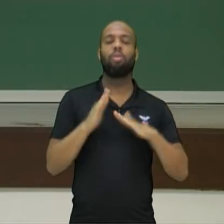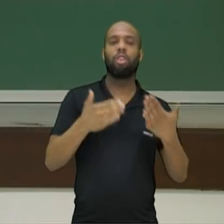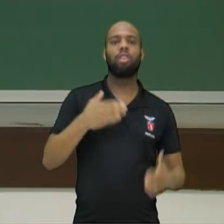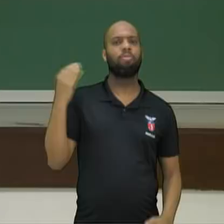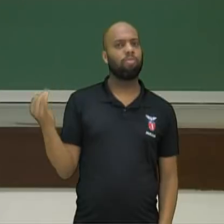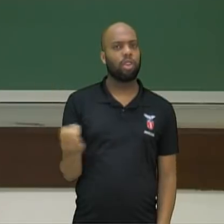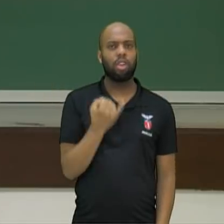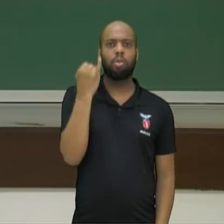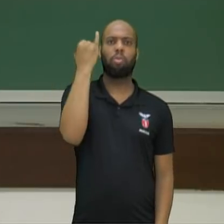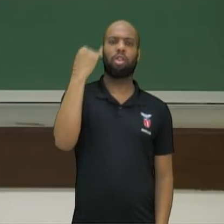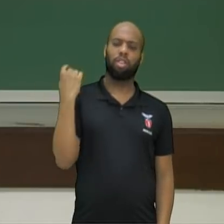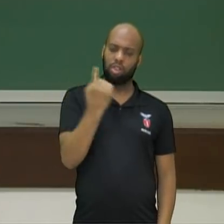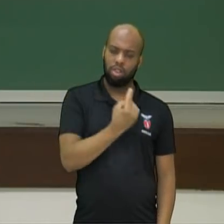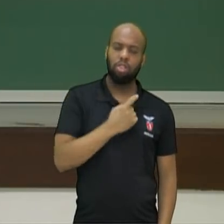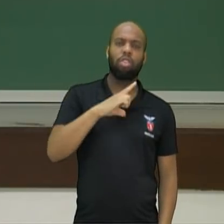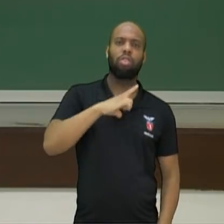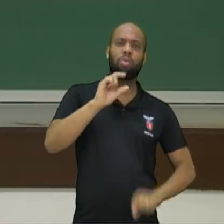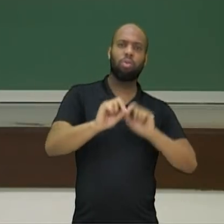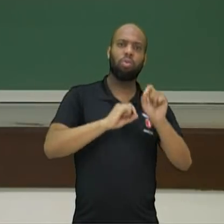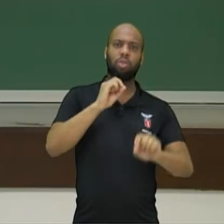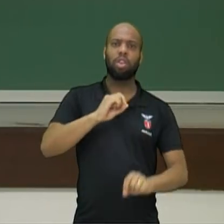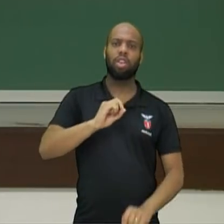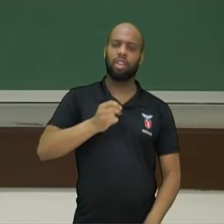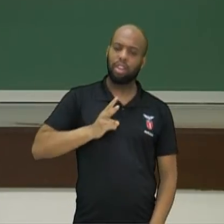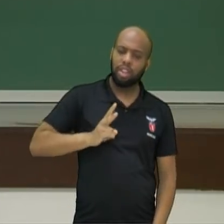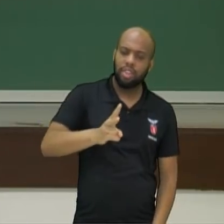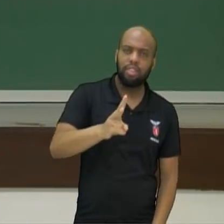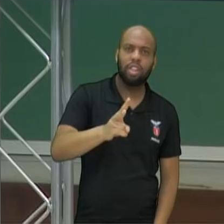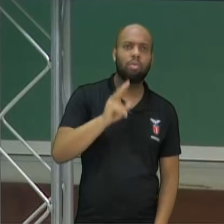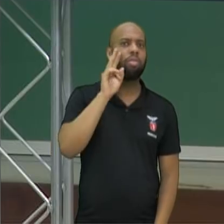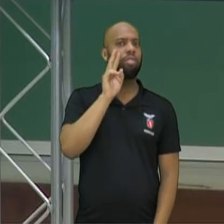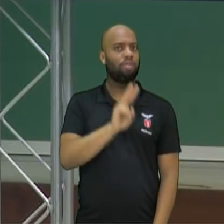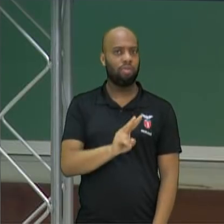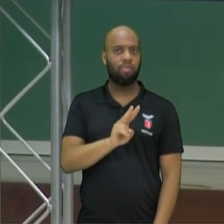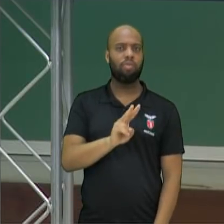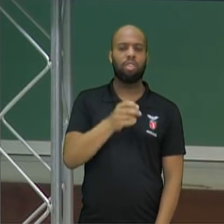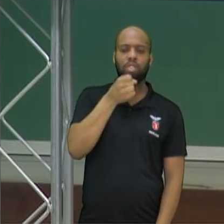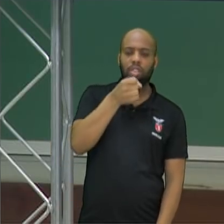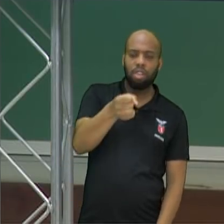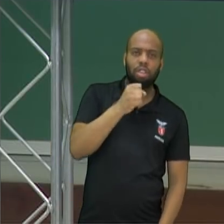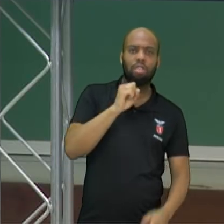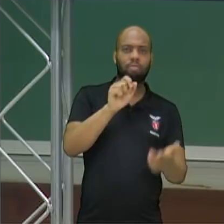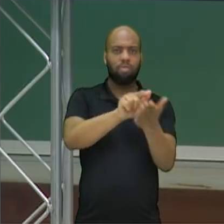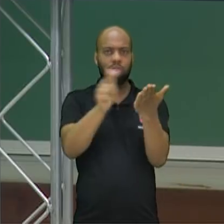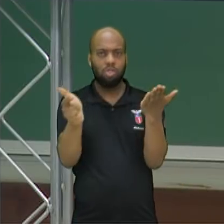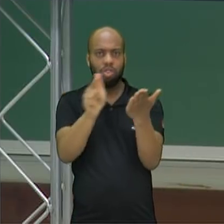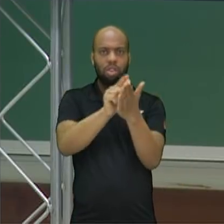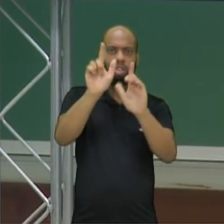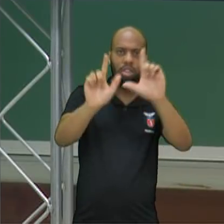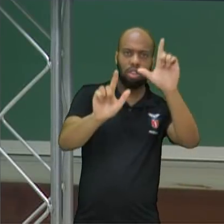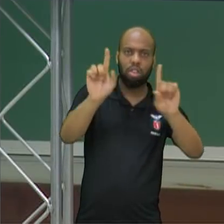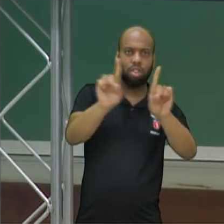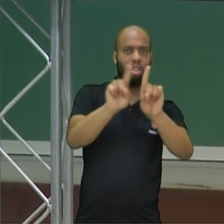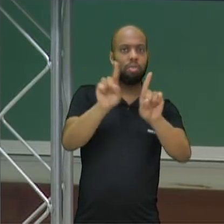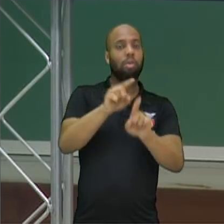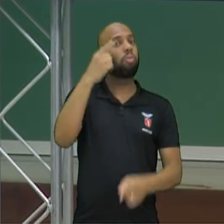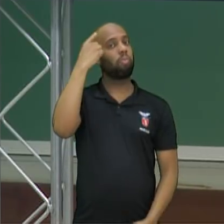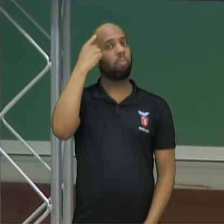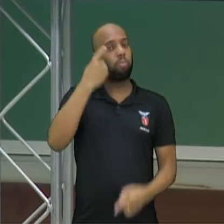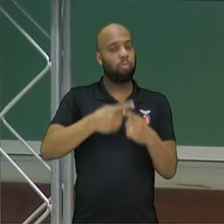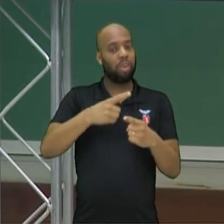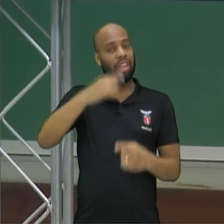muito importante termos o hábito de ouvir sim, de assistir jornais, né? Para que a gente fique sabendo o